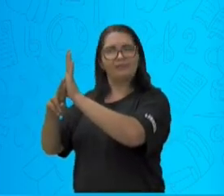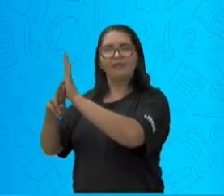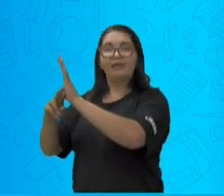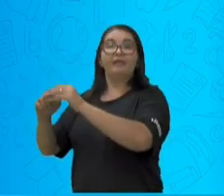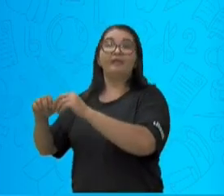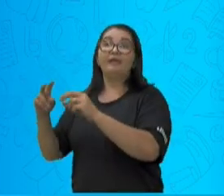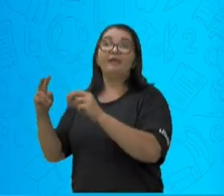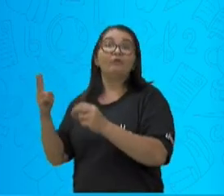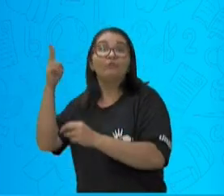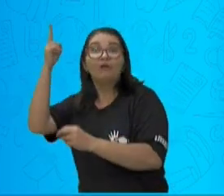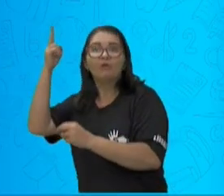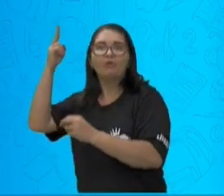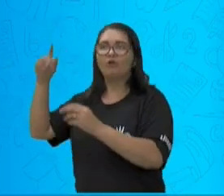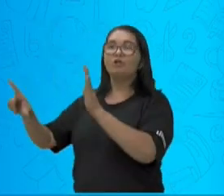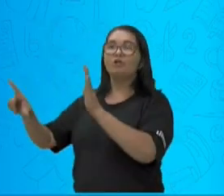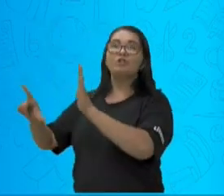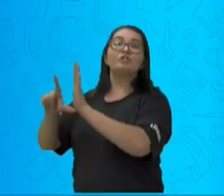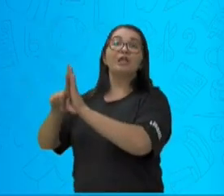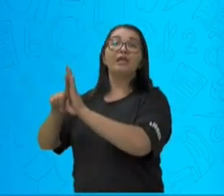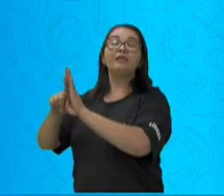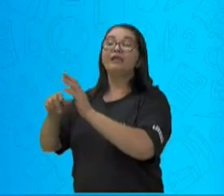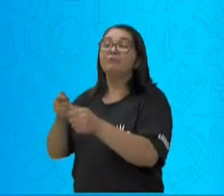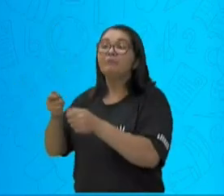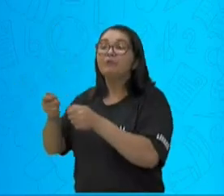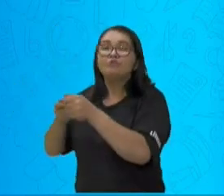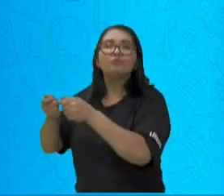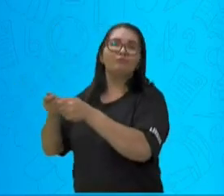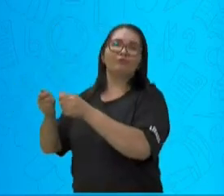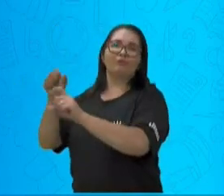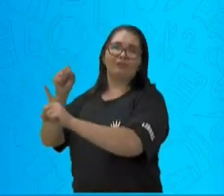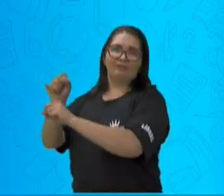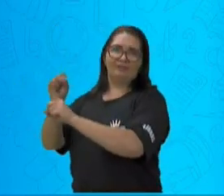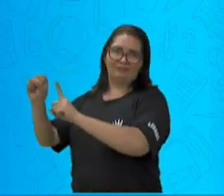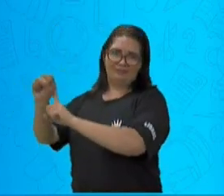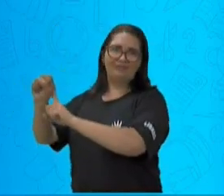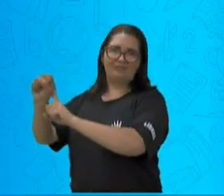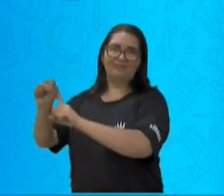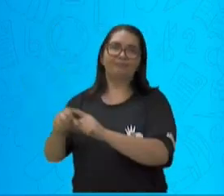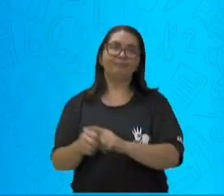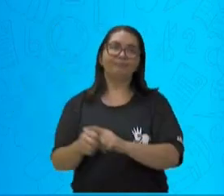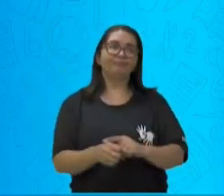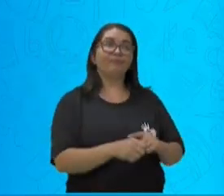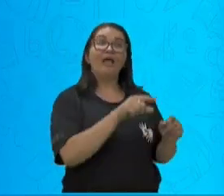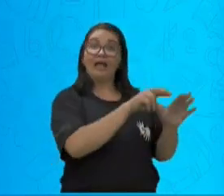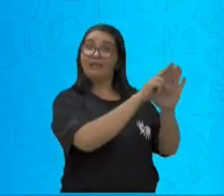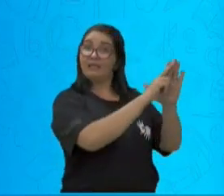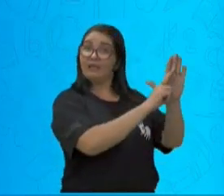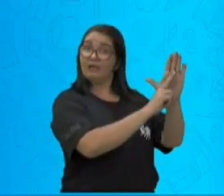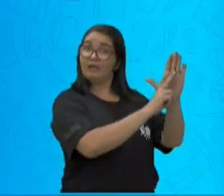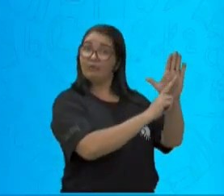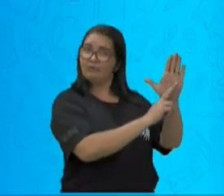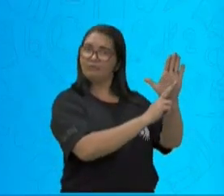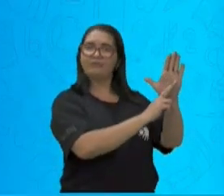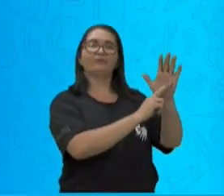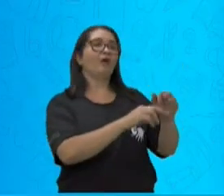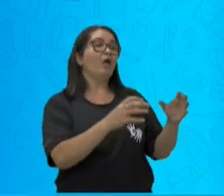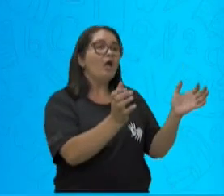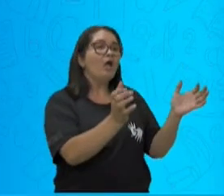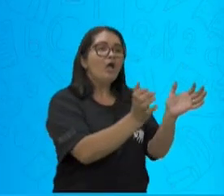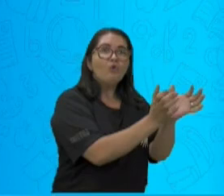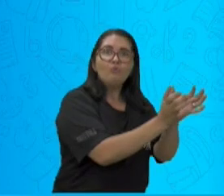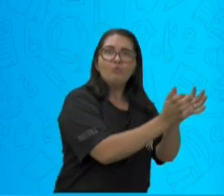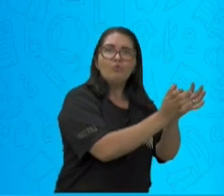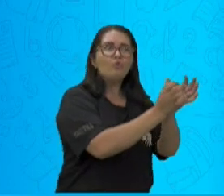lei ou de norma. Regulamento é um conjunto